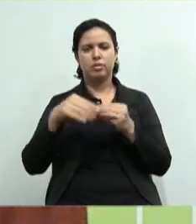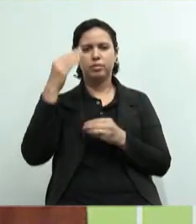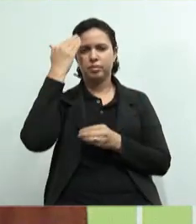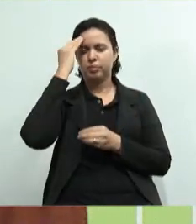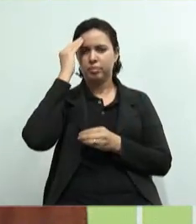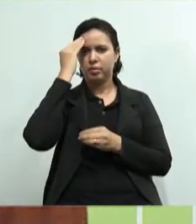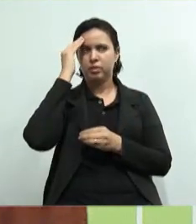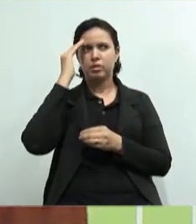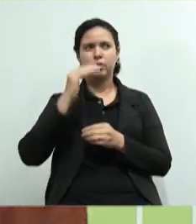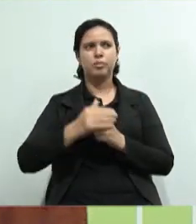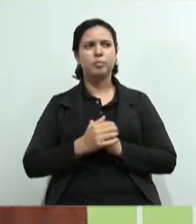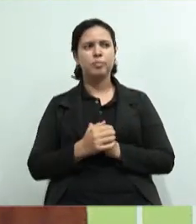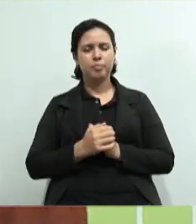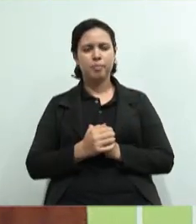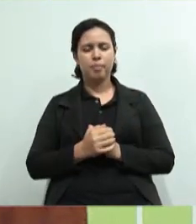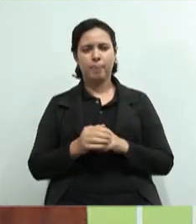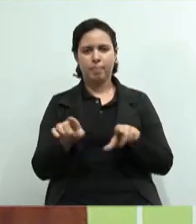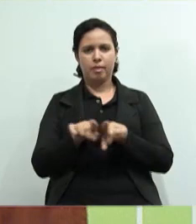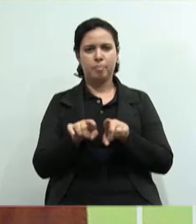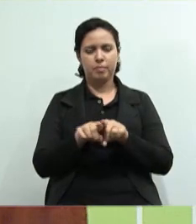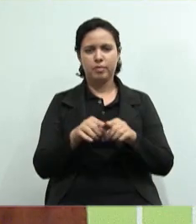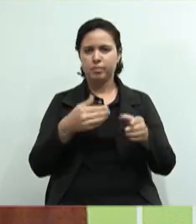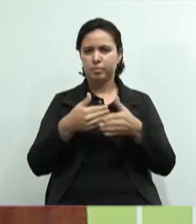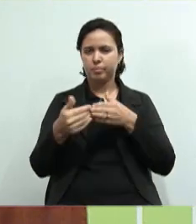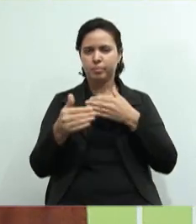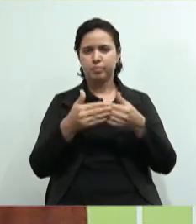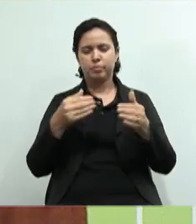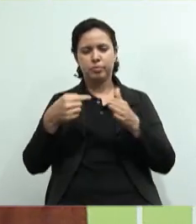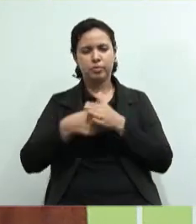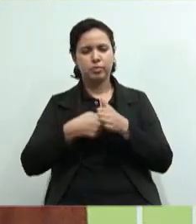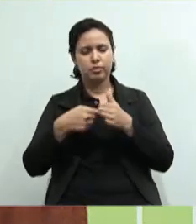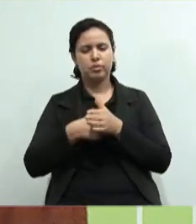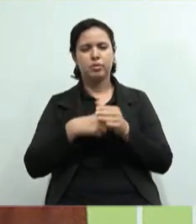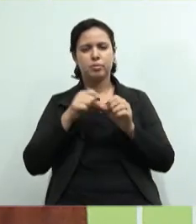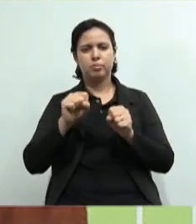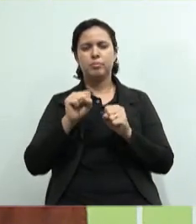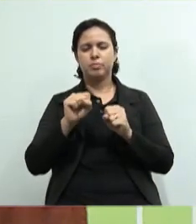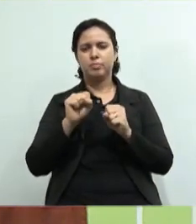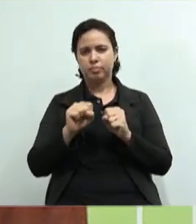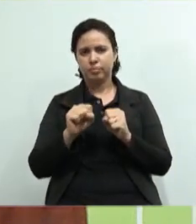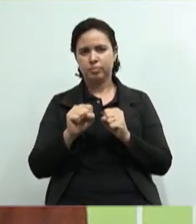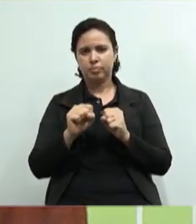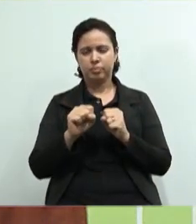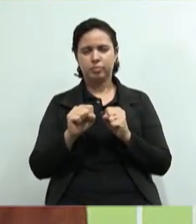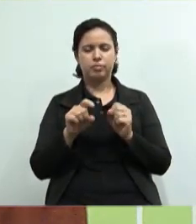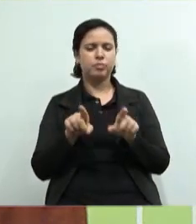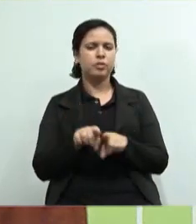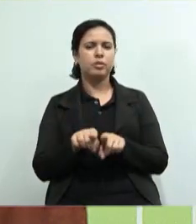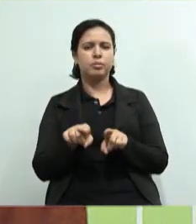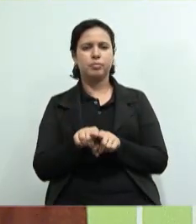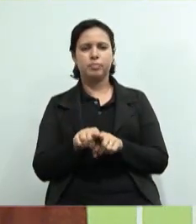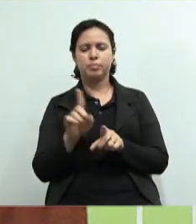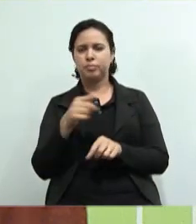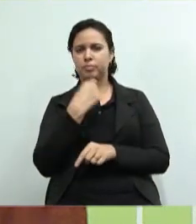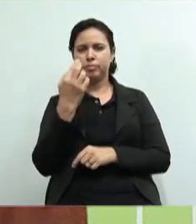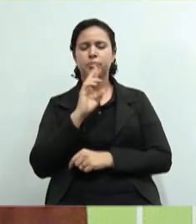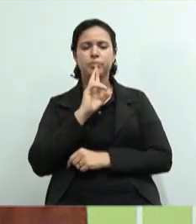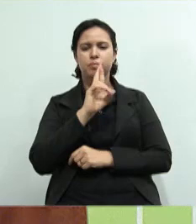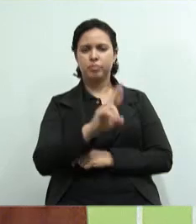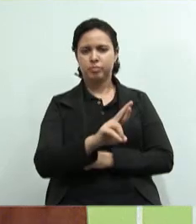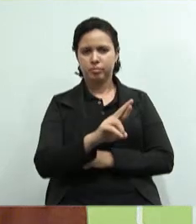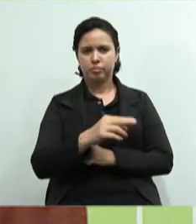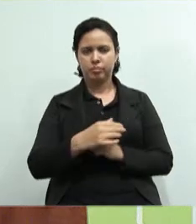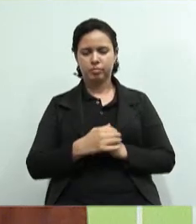compreensão. E também qualquer dúvida, pergunta para a gente, manda aí a pergunta para o professor que a gente vai esclarecer, tá